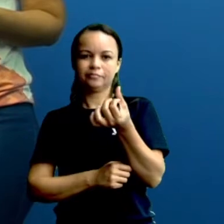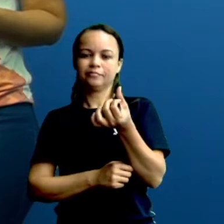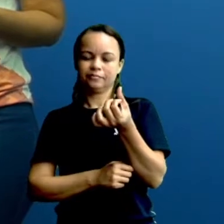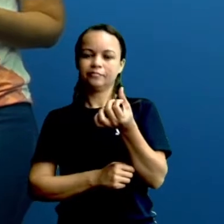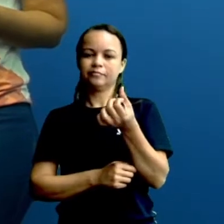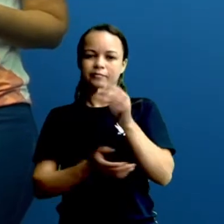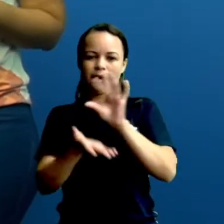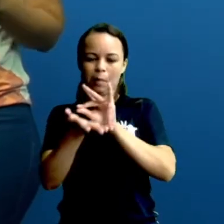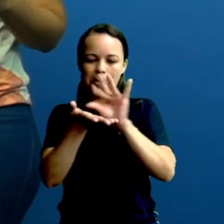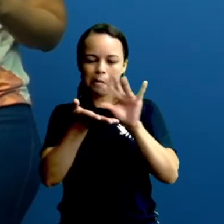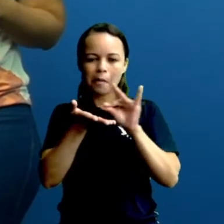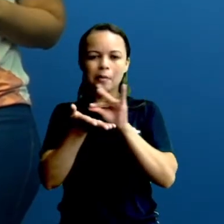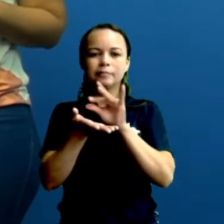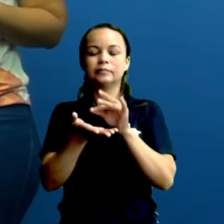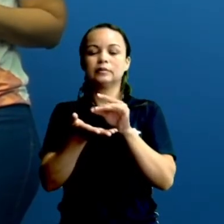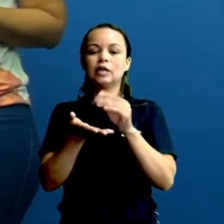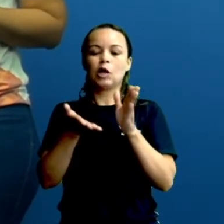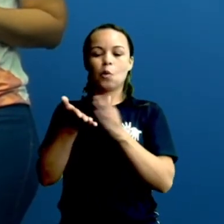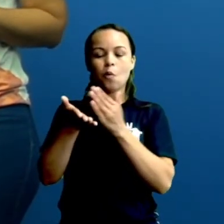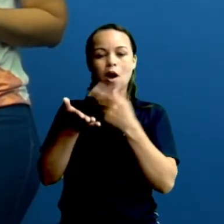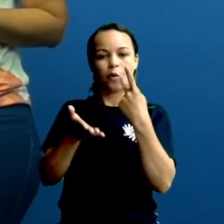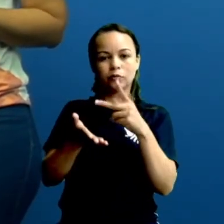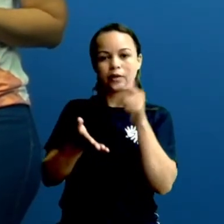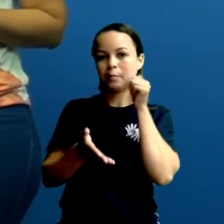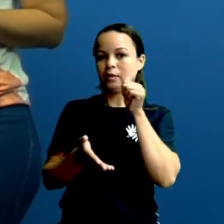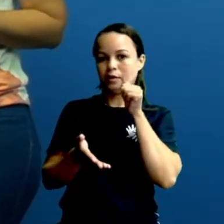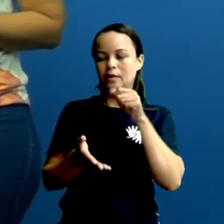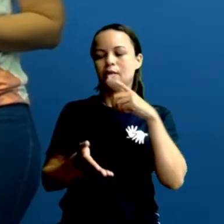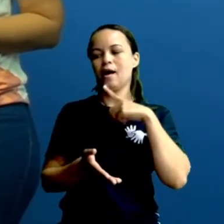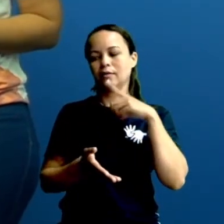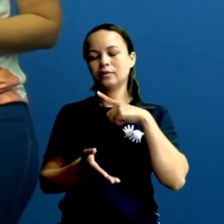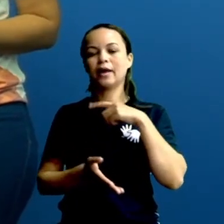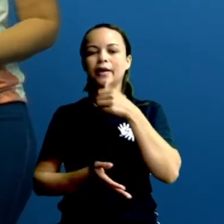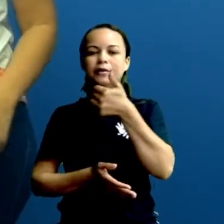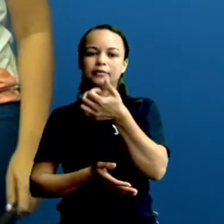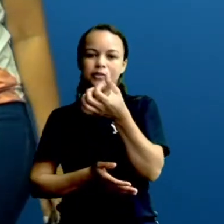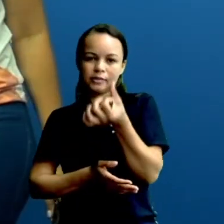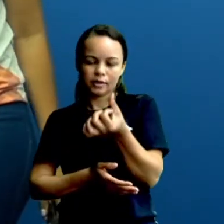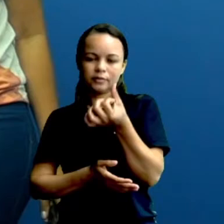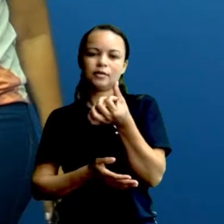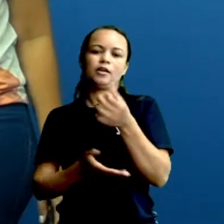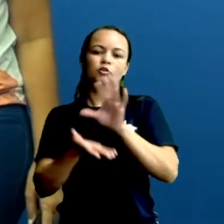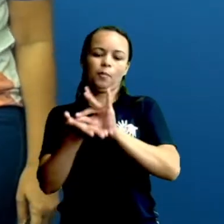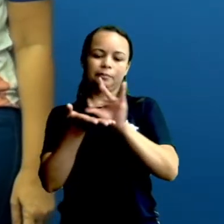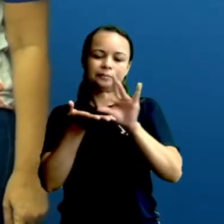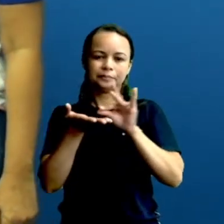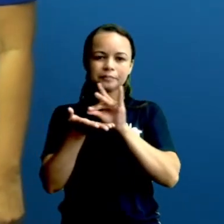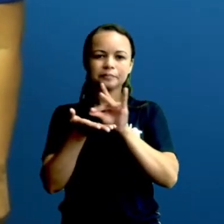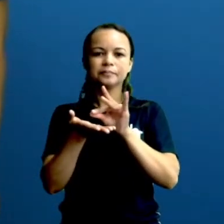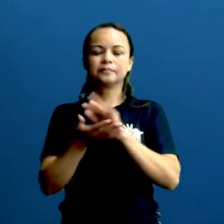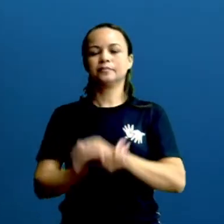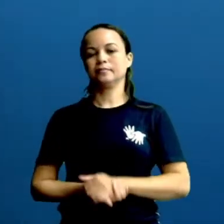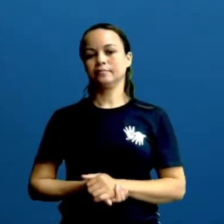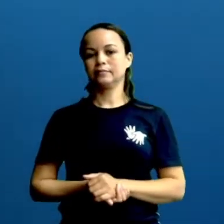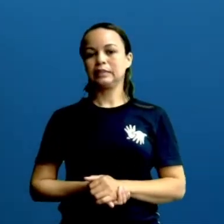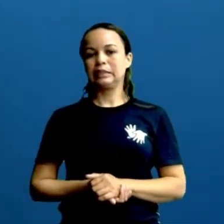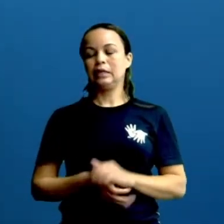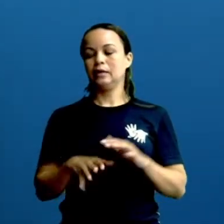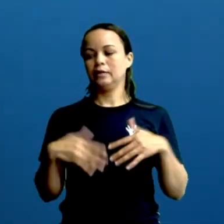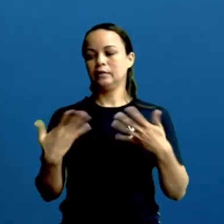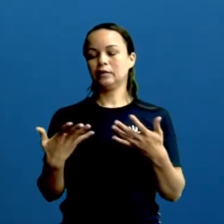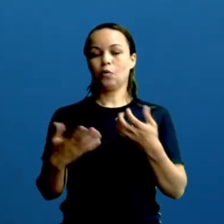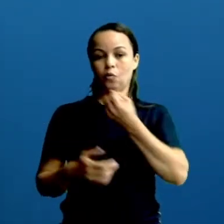16 figurinhas. Então, no álbum de Bianca agora, vai ter 16 figurinhas. Então, ó,